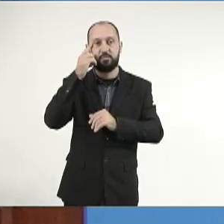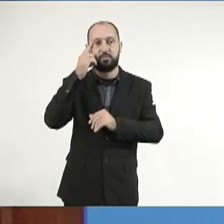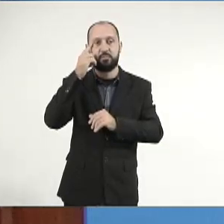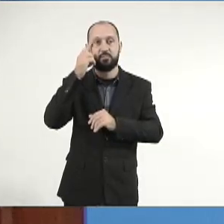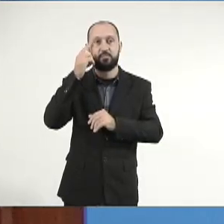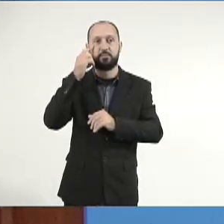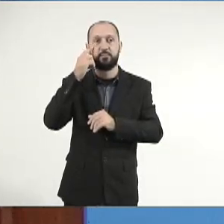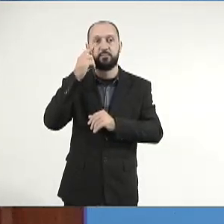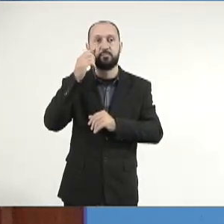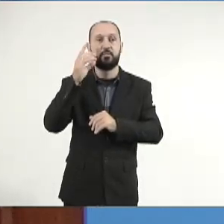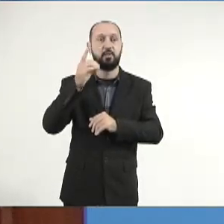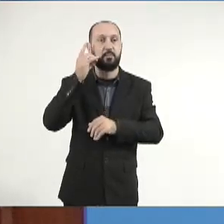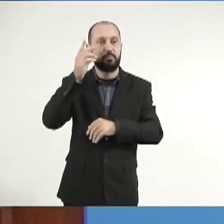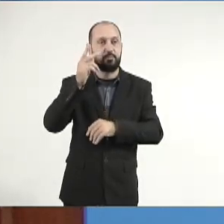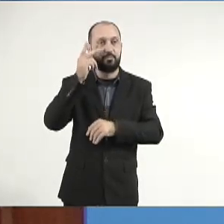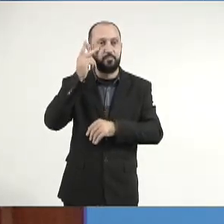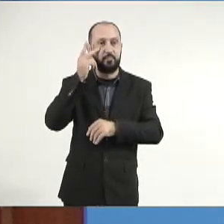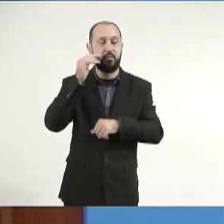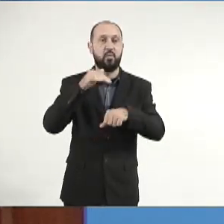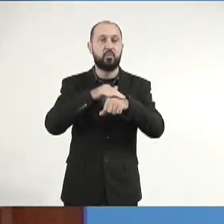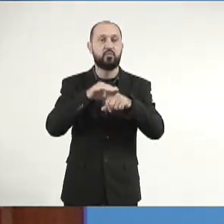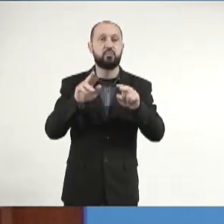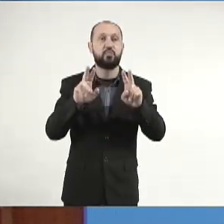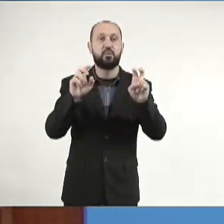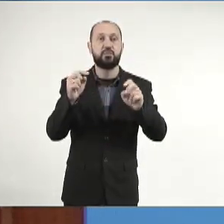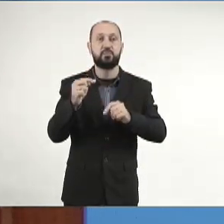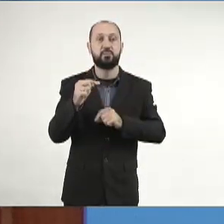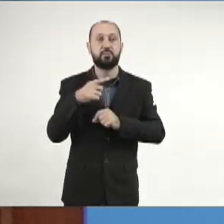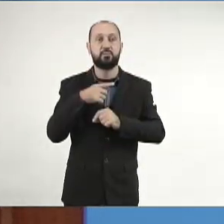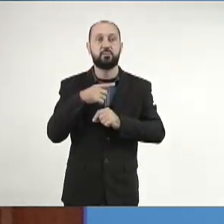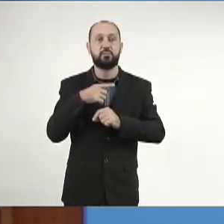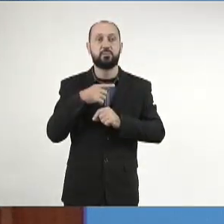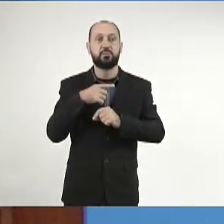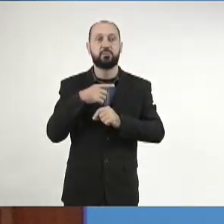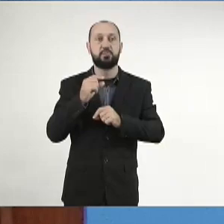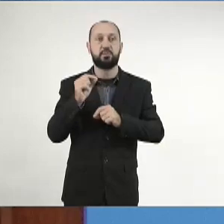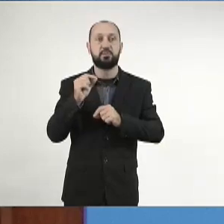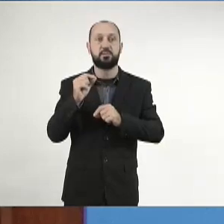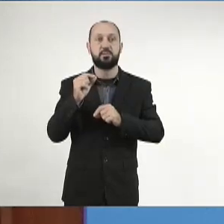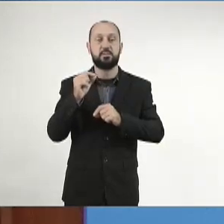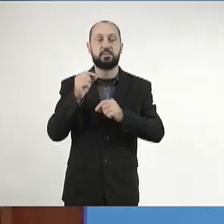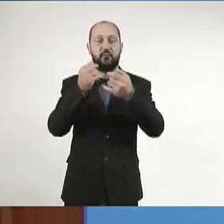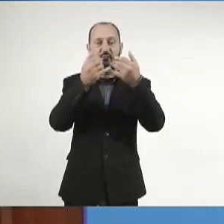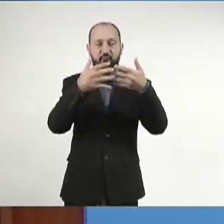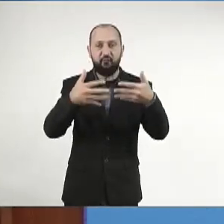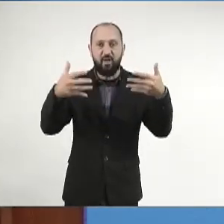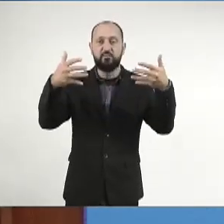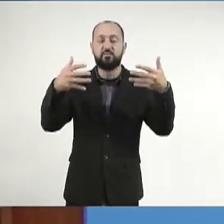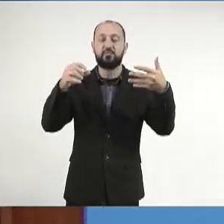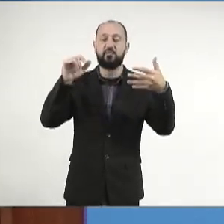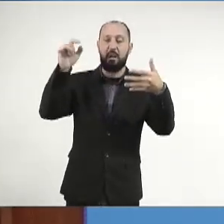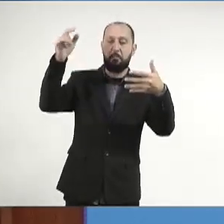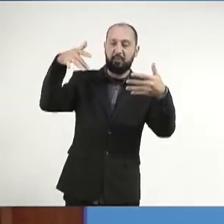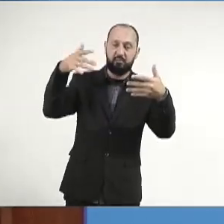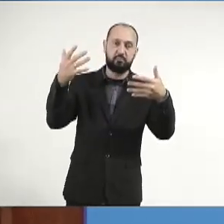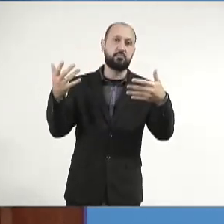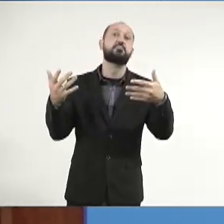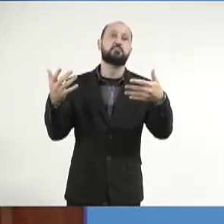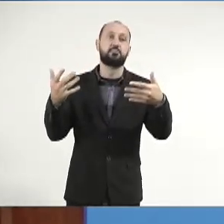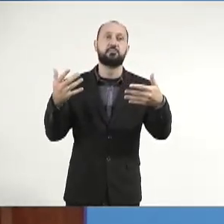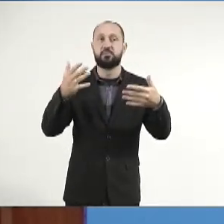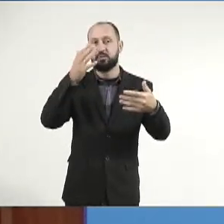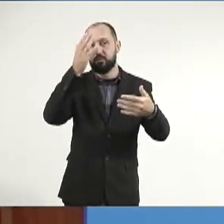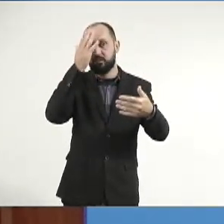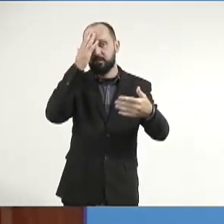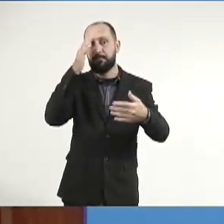deputado Pedro Kemp, que versa sobre essas questões também, desses fios soltos que não são retirados. Então, eu sei